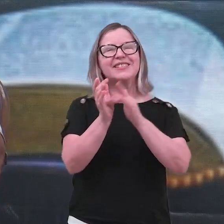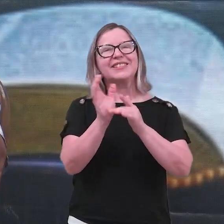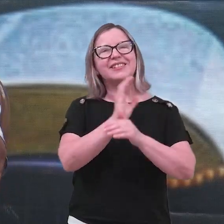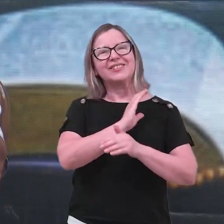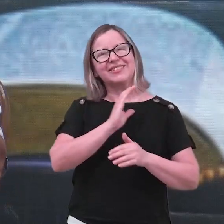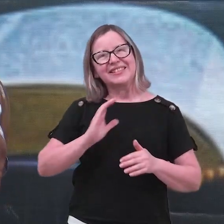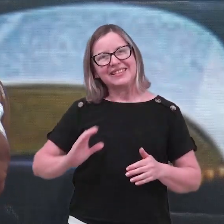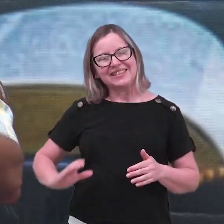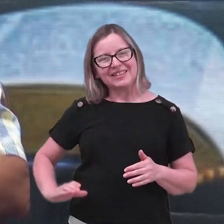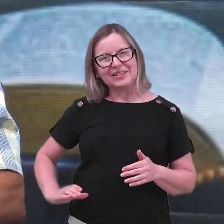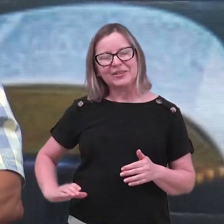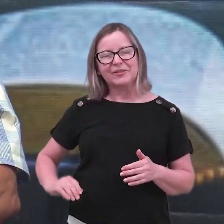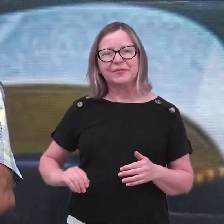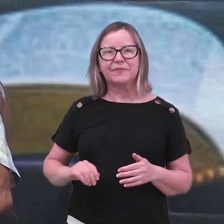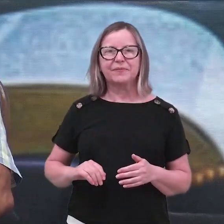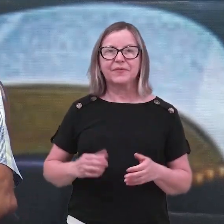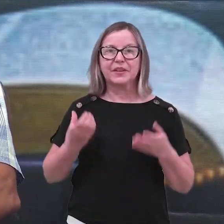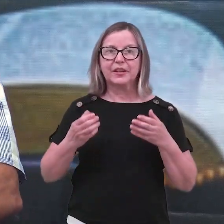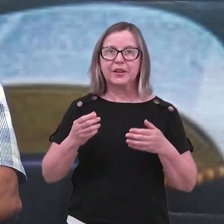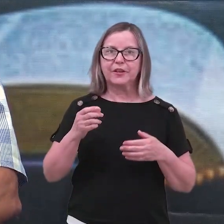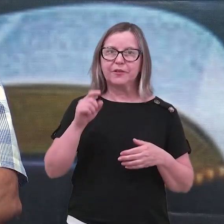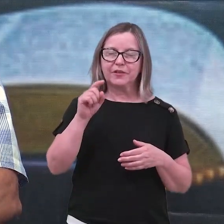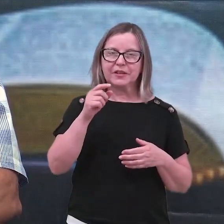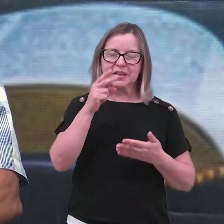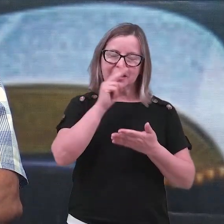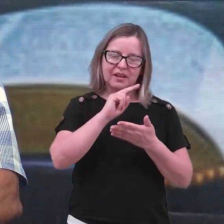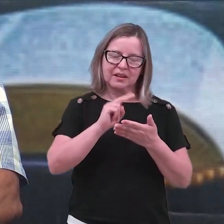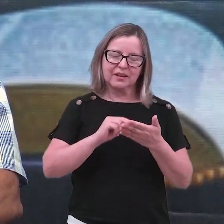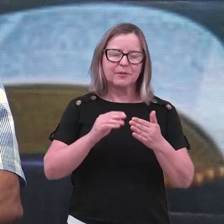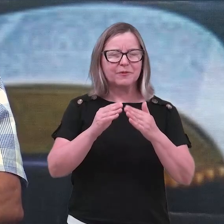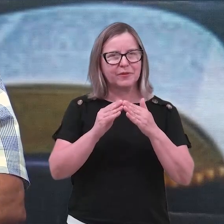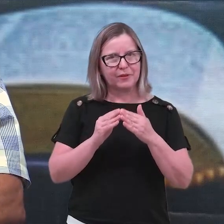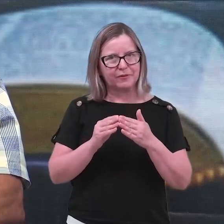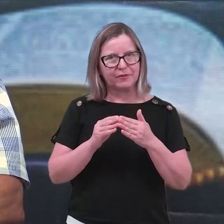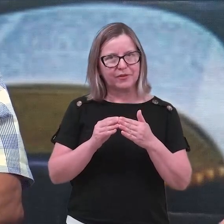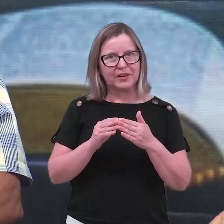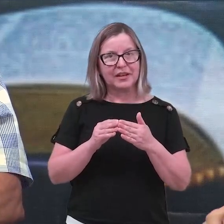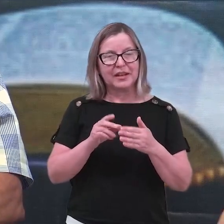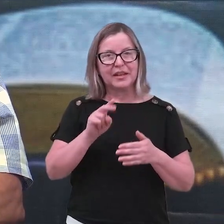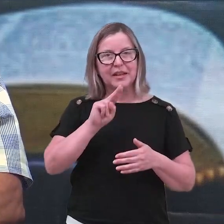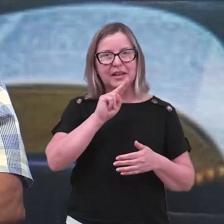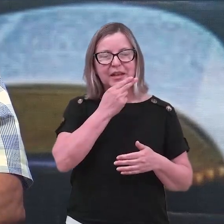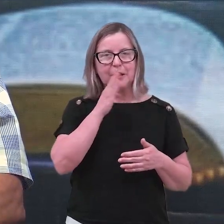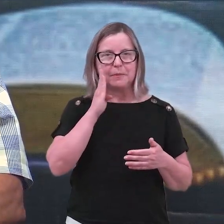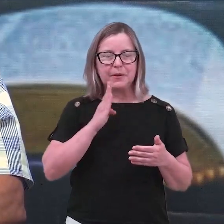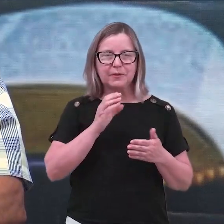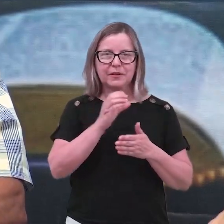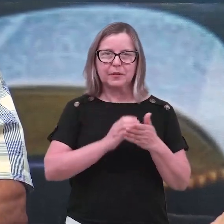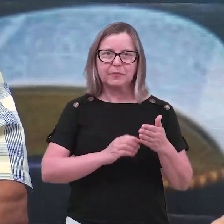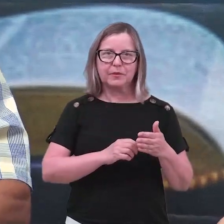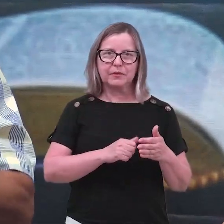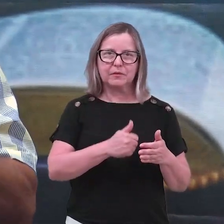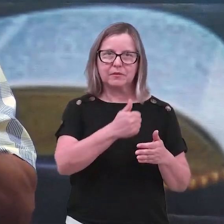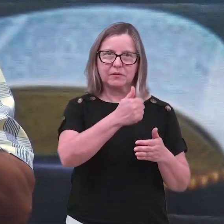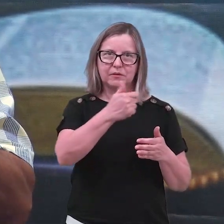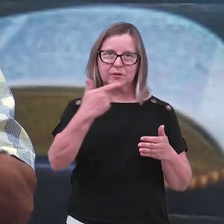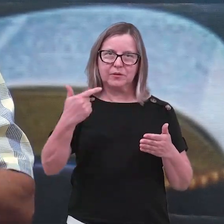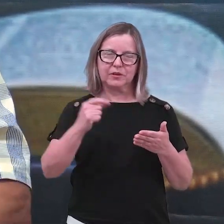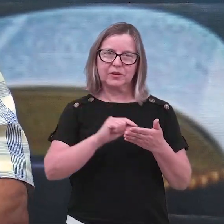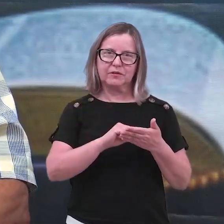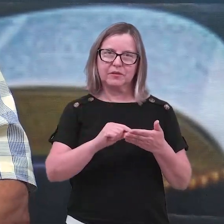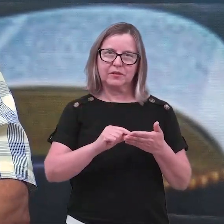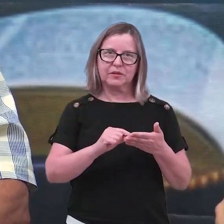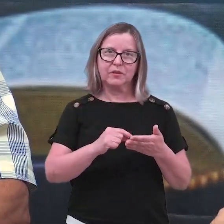Em Cristo. Eu queria que você lesse para nós, pastor Érico, esse texto de Hebreus, capítulo 12, o